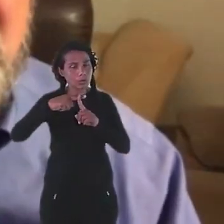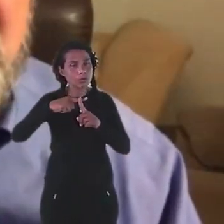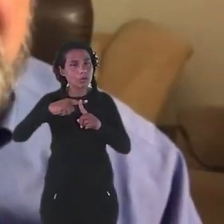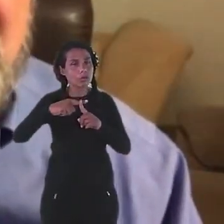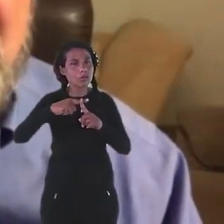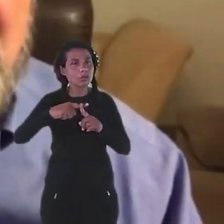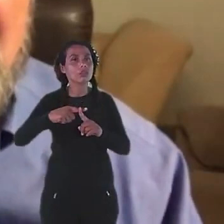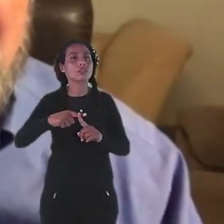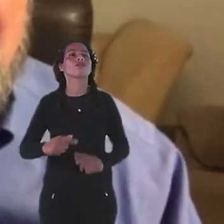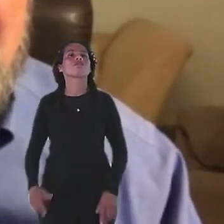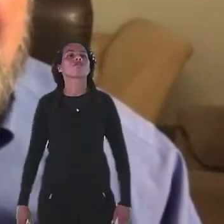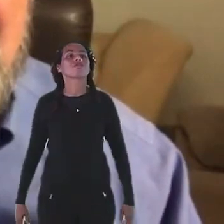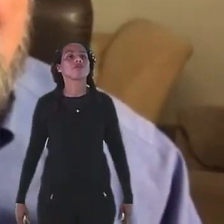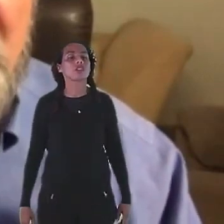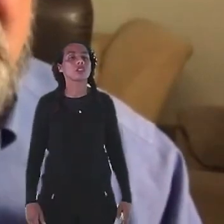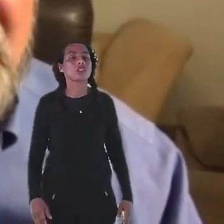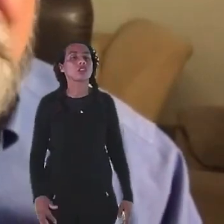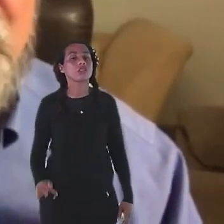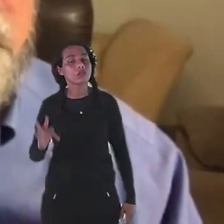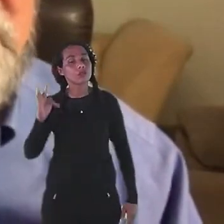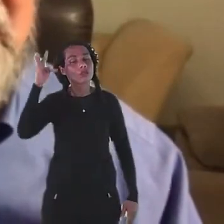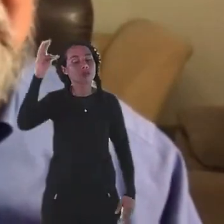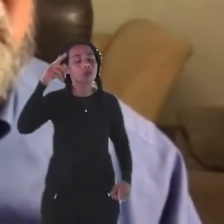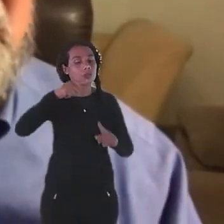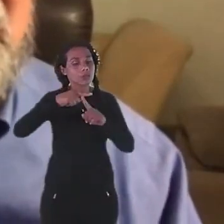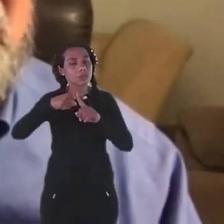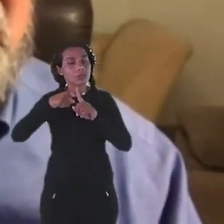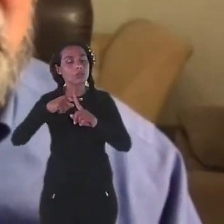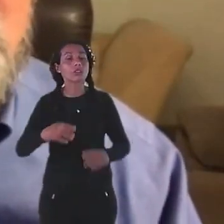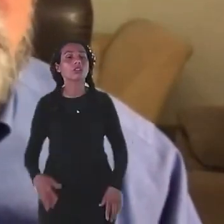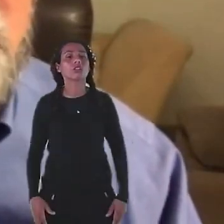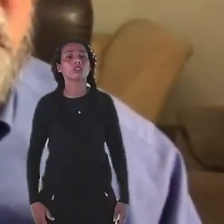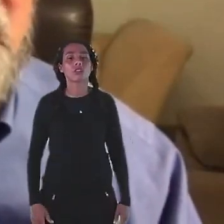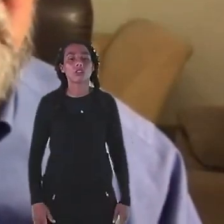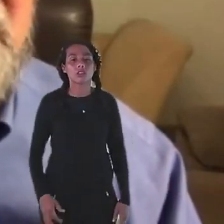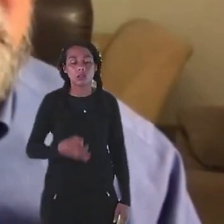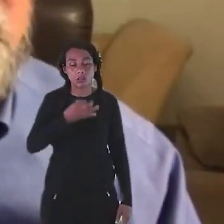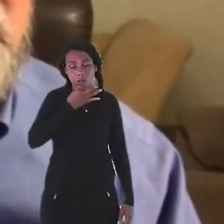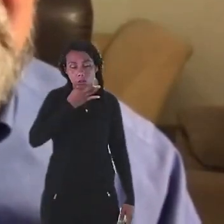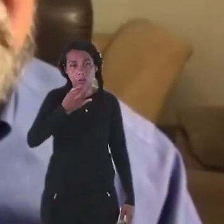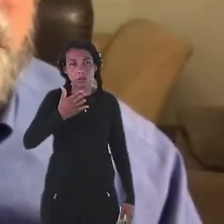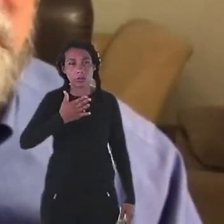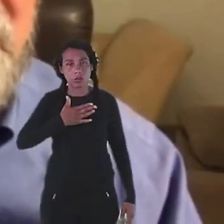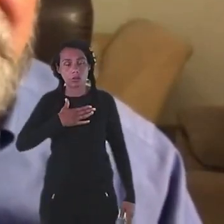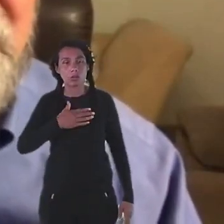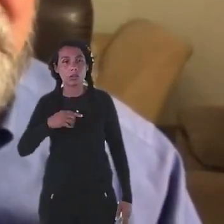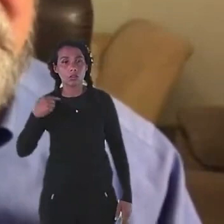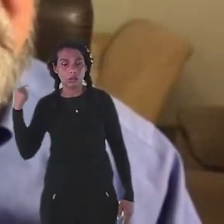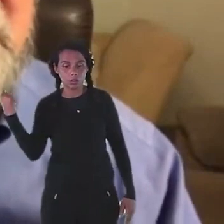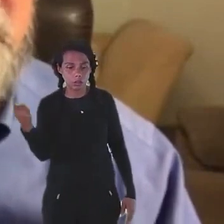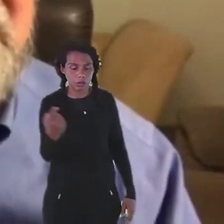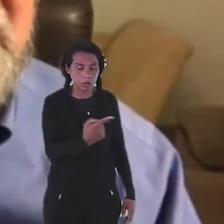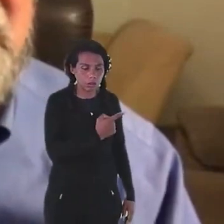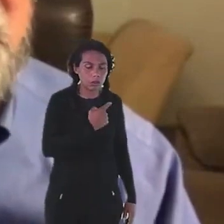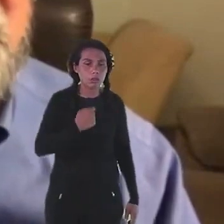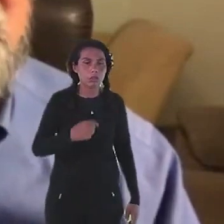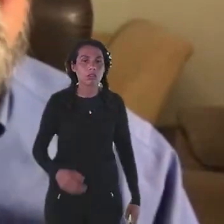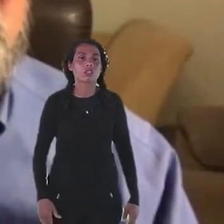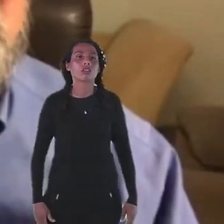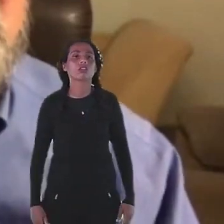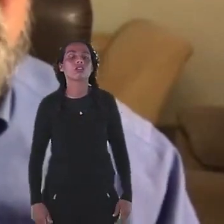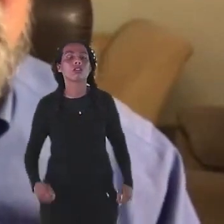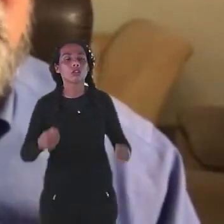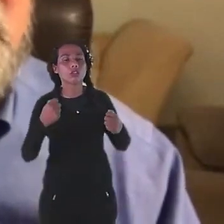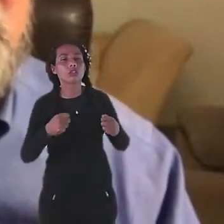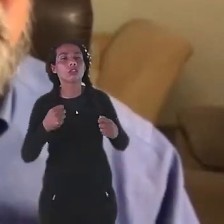acredito que nós precisamos voltar um pouco à nossa sabedoria analógica dos nossos